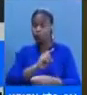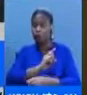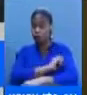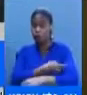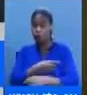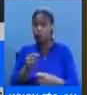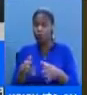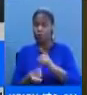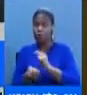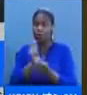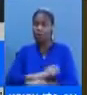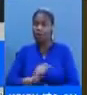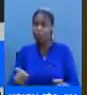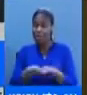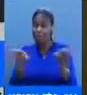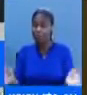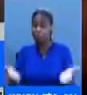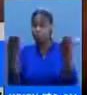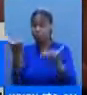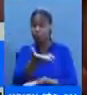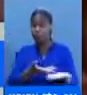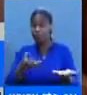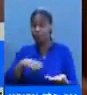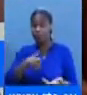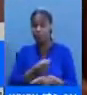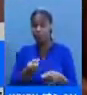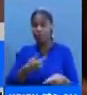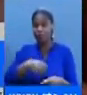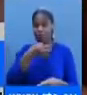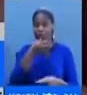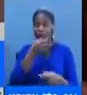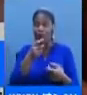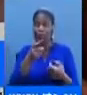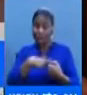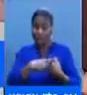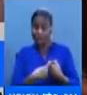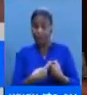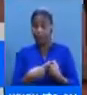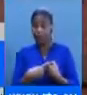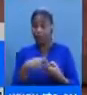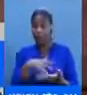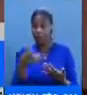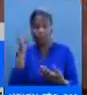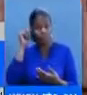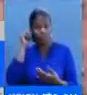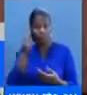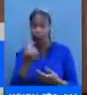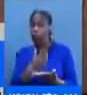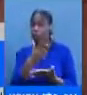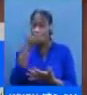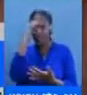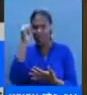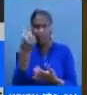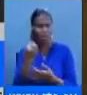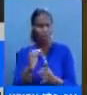na elevação do patamar da cooperação com Cabo Verde. Por isso é que nós falamos de parceria estratégica. Mas não se trata apenas da iniciativa de isenção